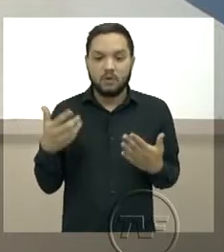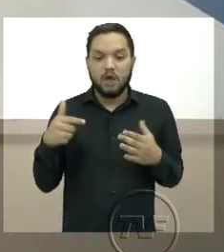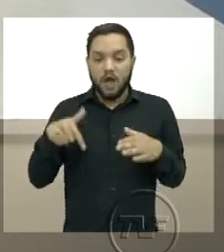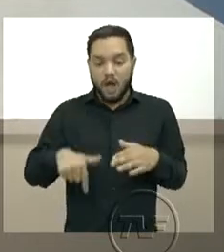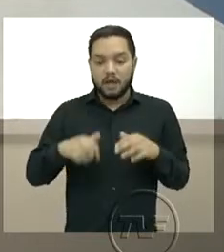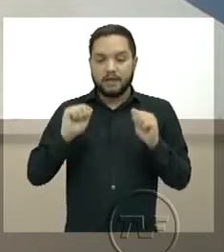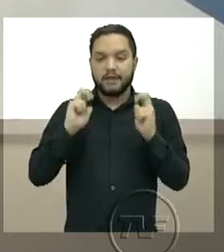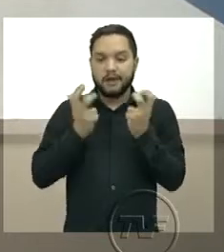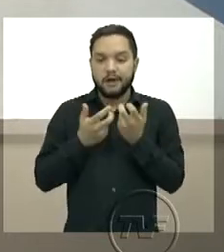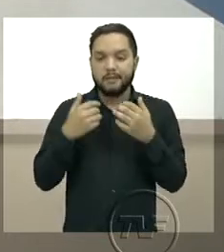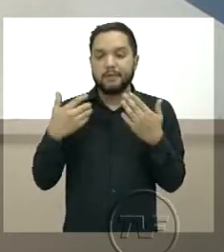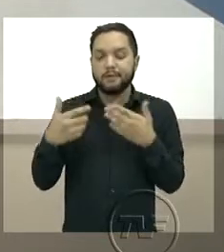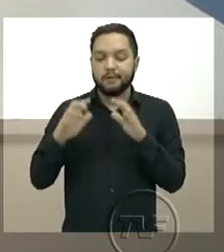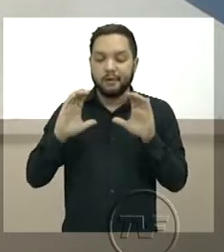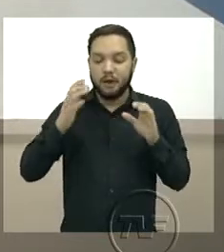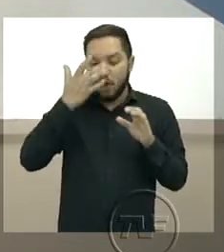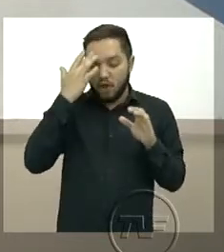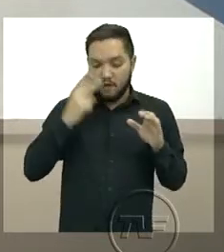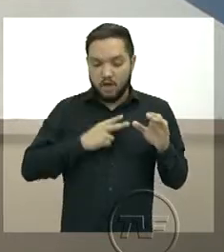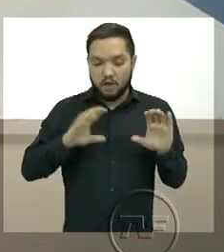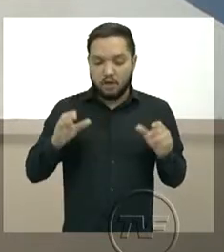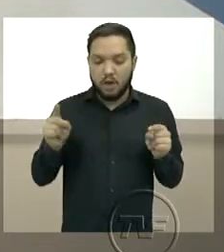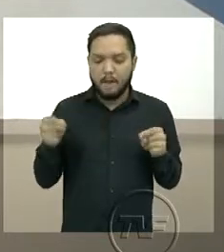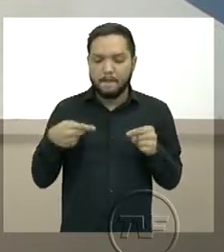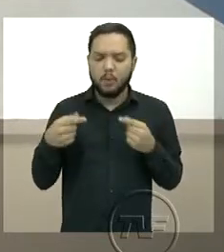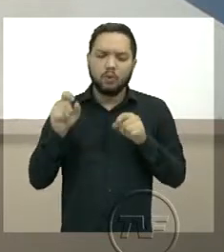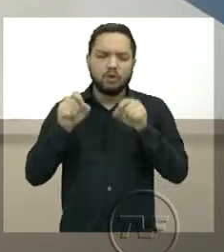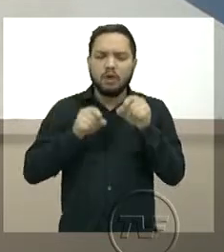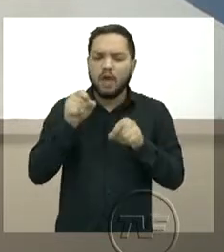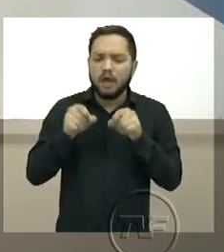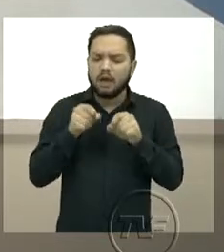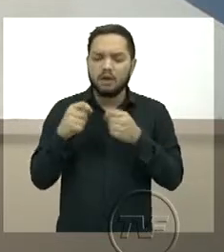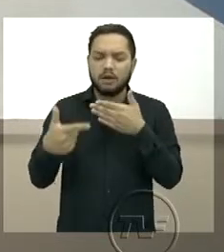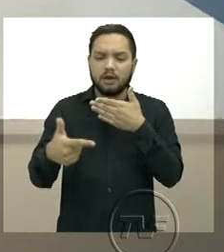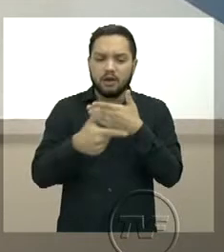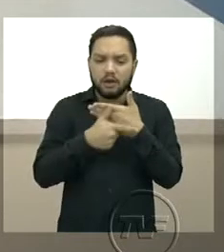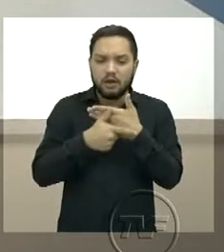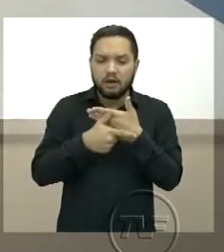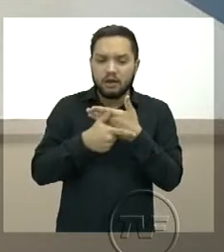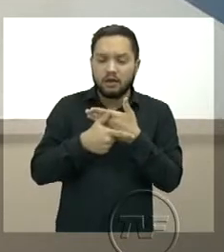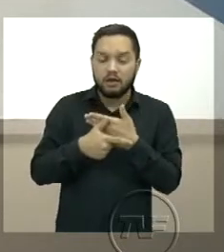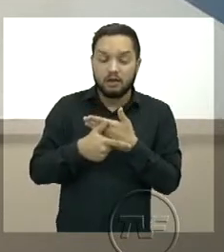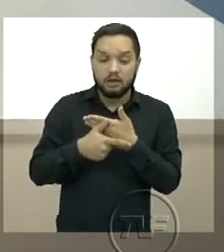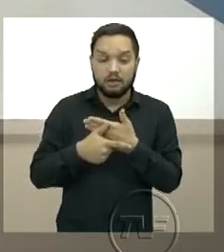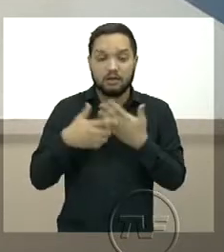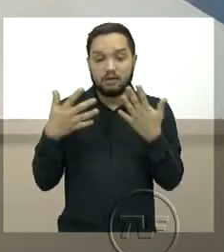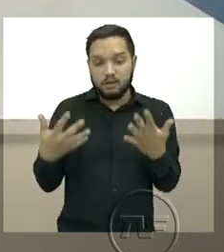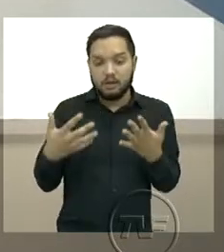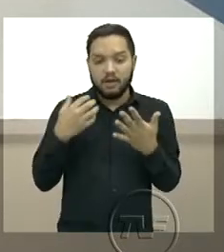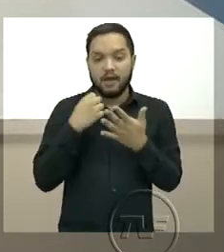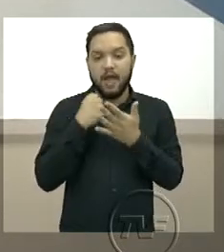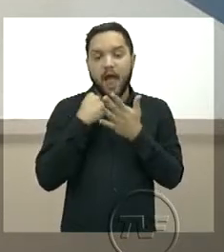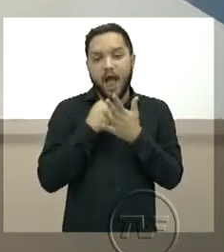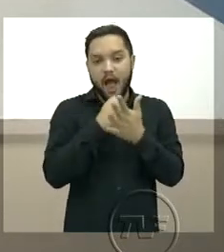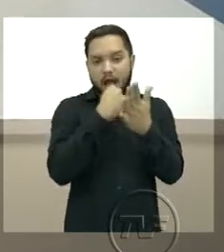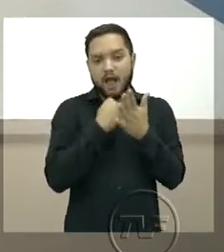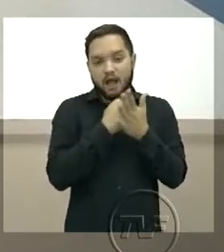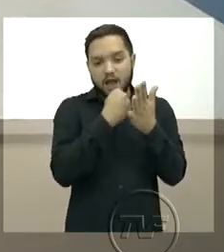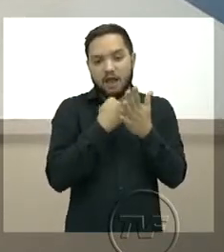na Câmara Municipal de Fortaleza? No sentido de colaborar com a gestão, mas, acima de tudo,